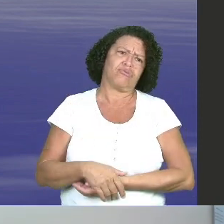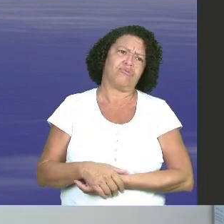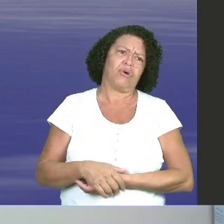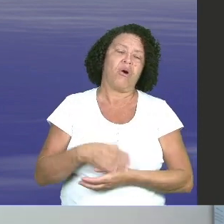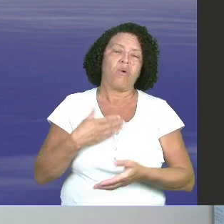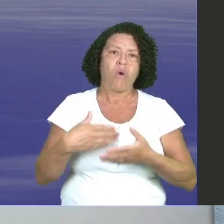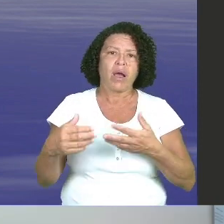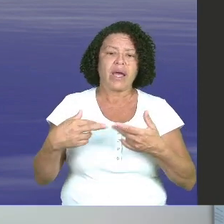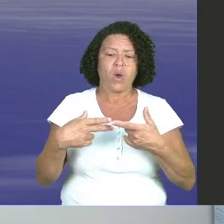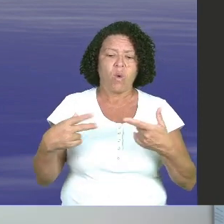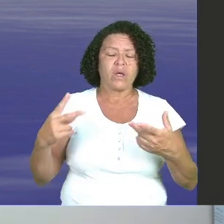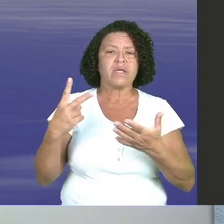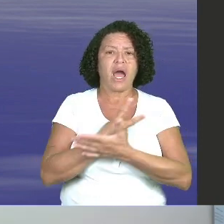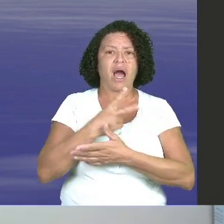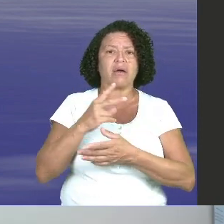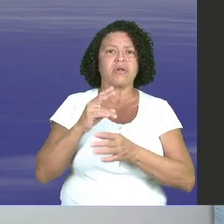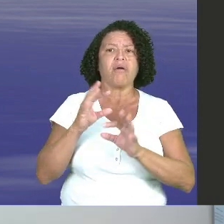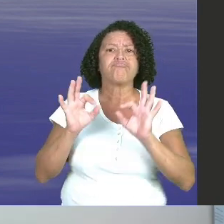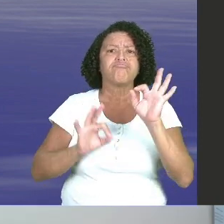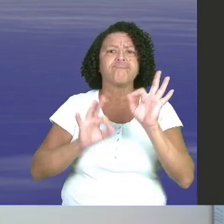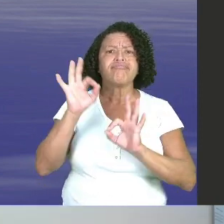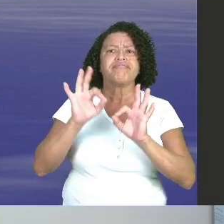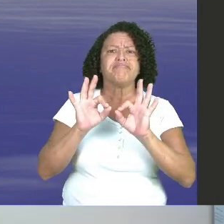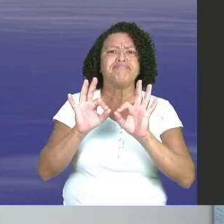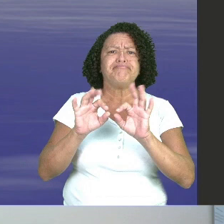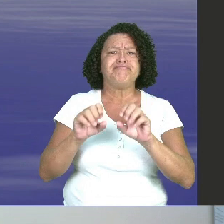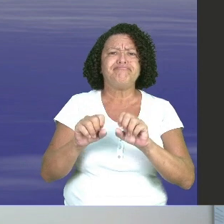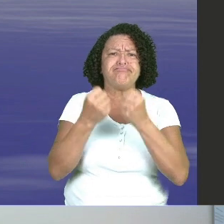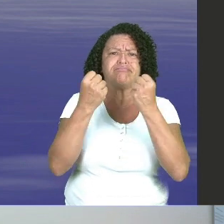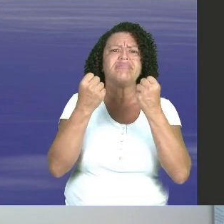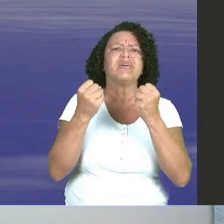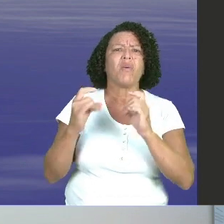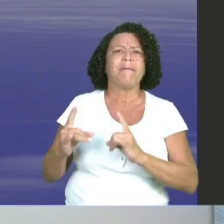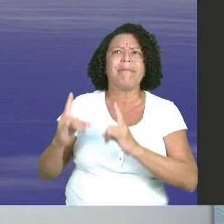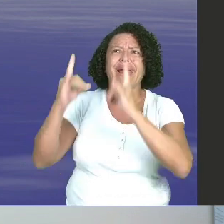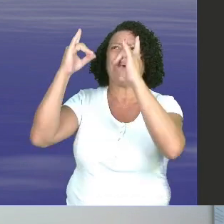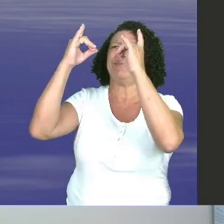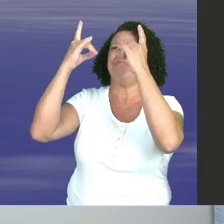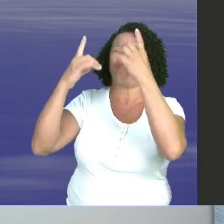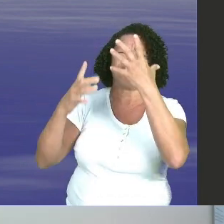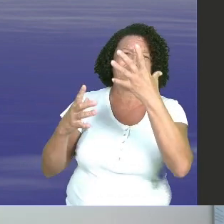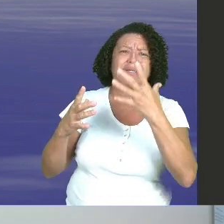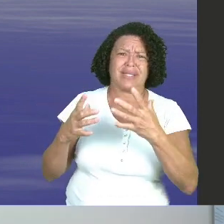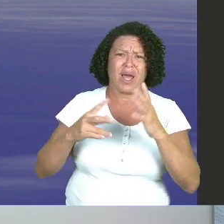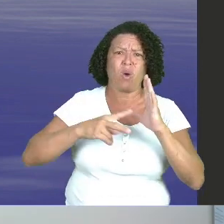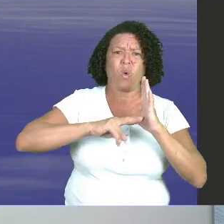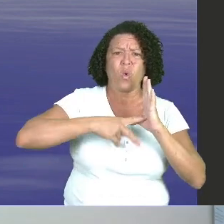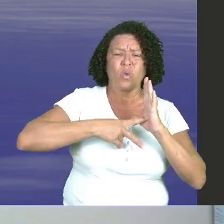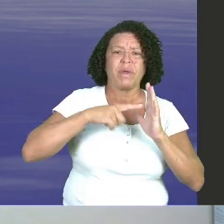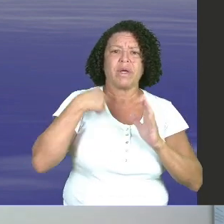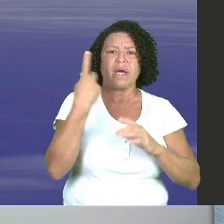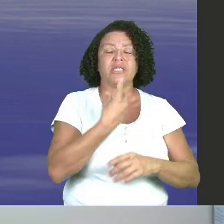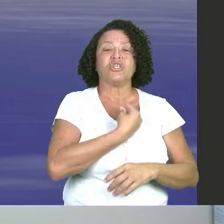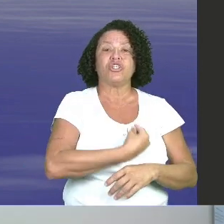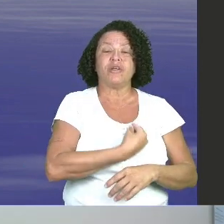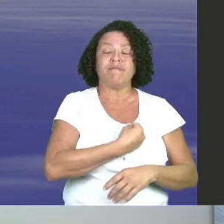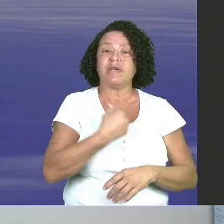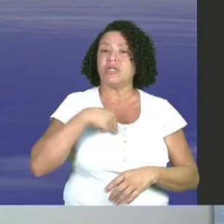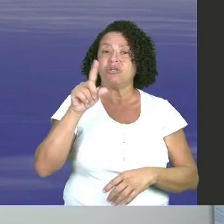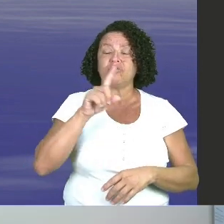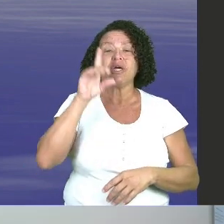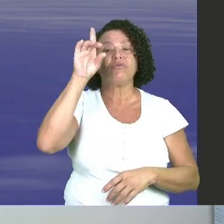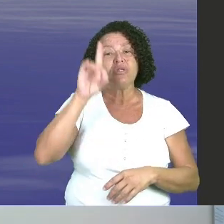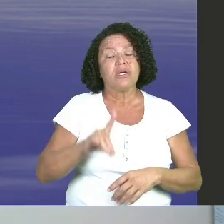errada desorganiza o prédio, o condomínio em que vivemos. Nós não temos o